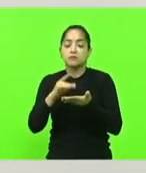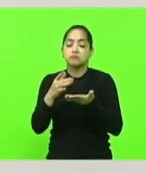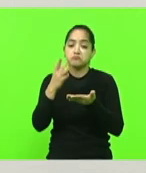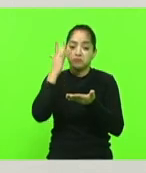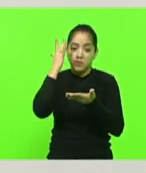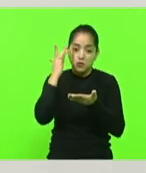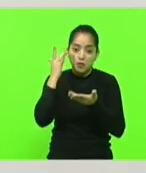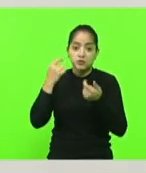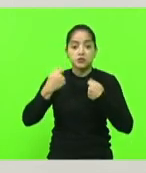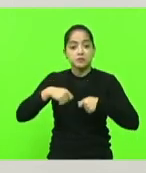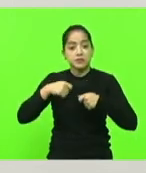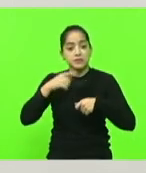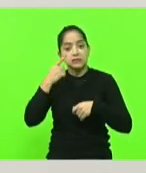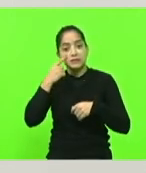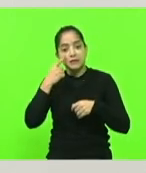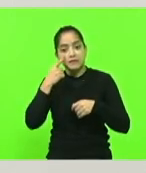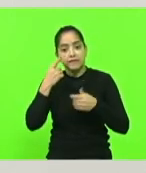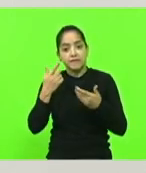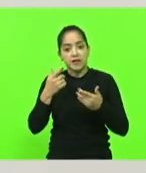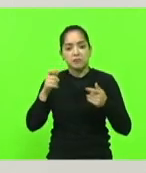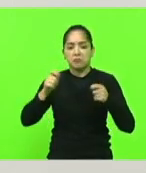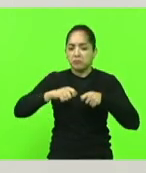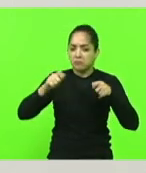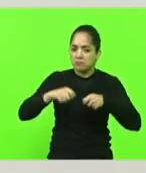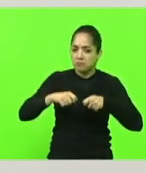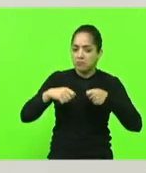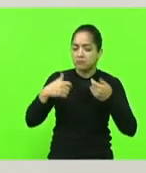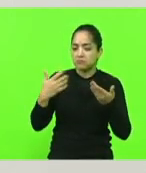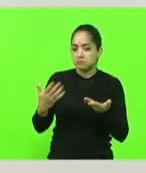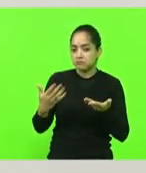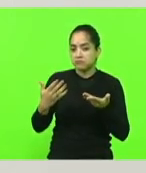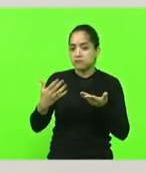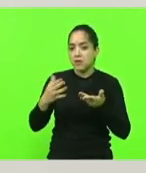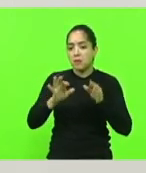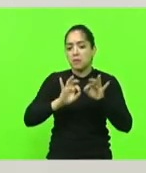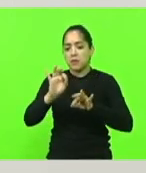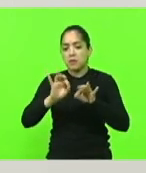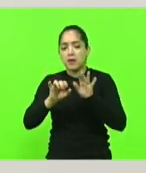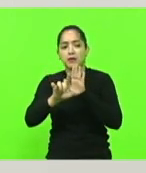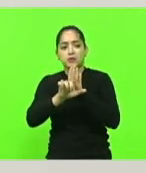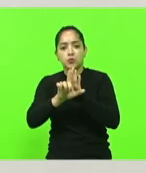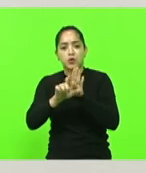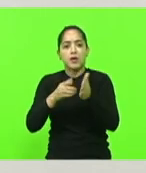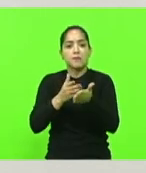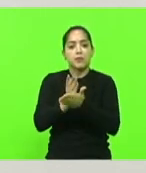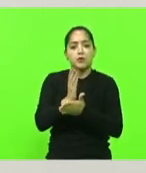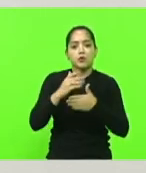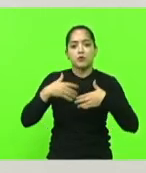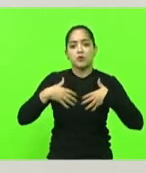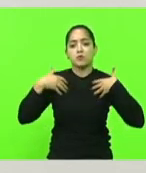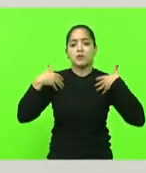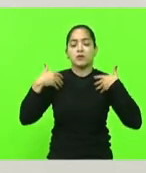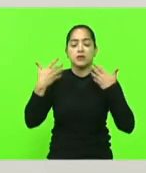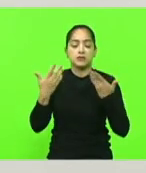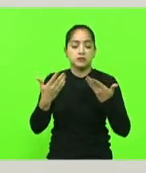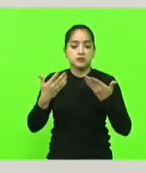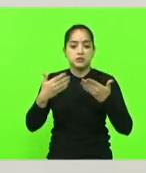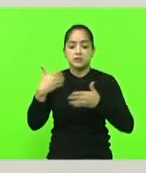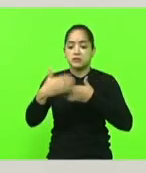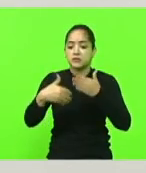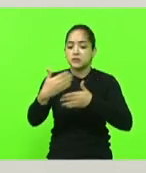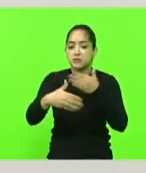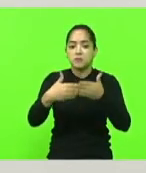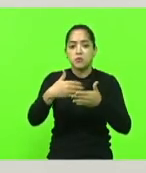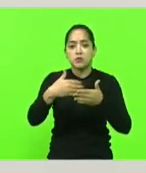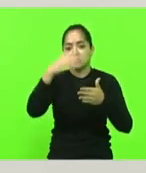que rever se vale a pena essa casa ficar fazendo esse tipo de lei e homenagem, se ela é totalmente